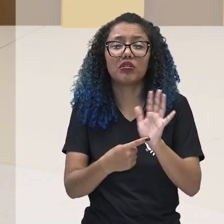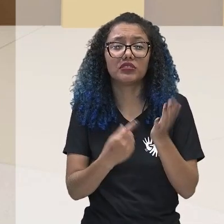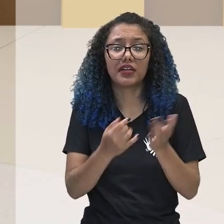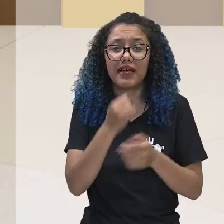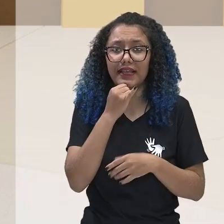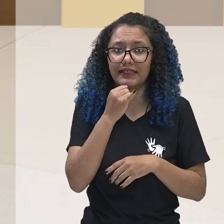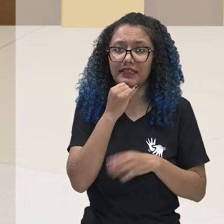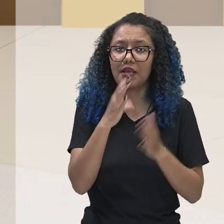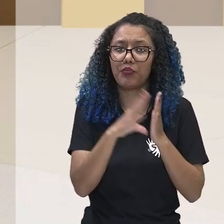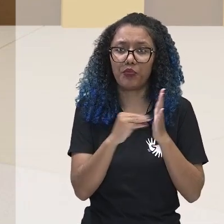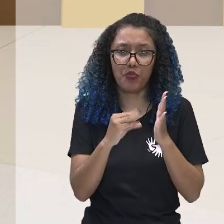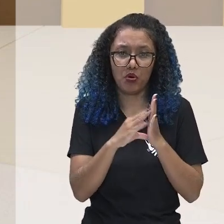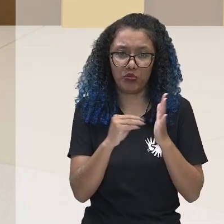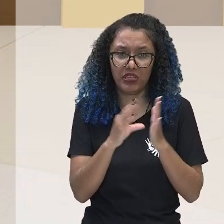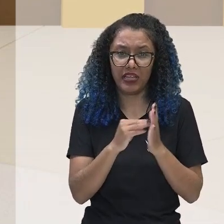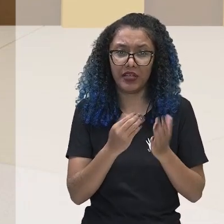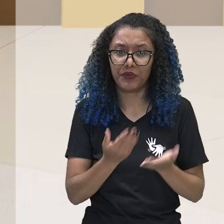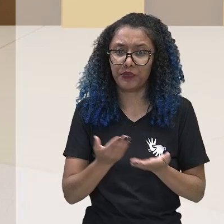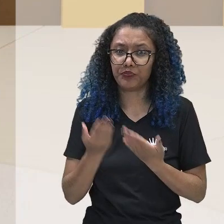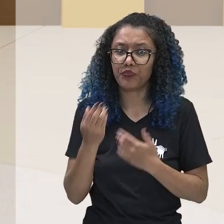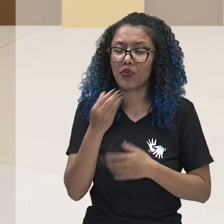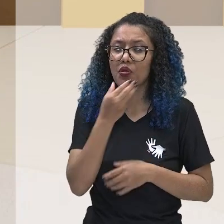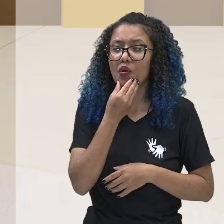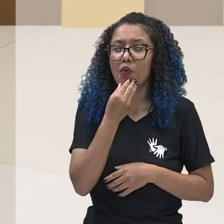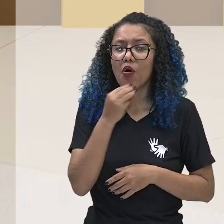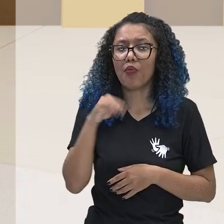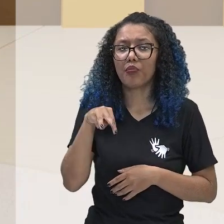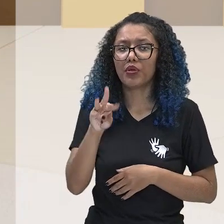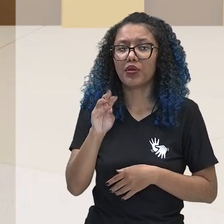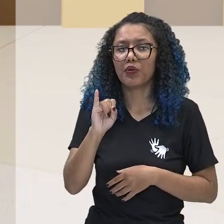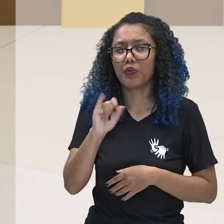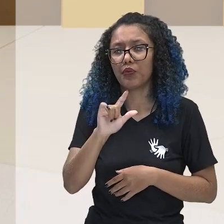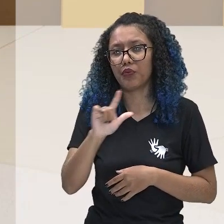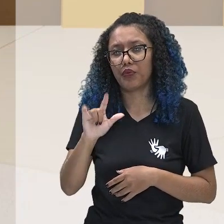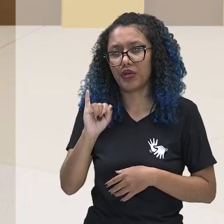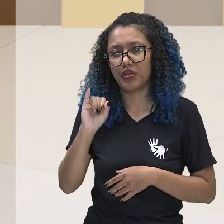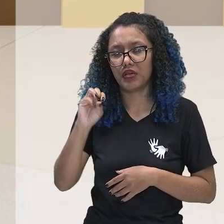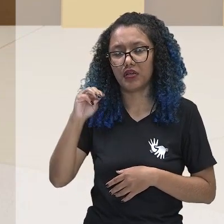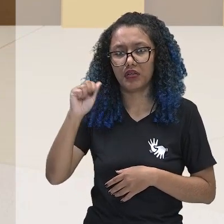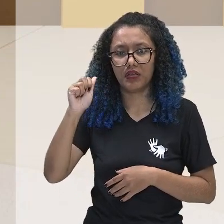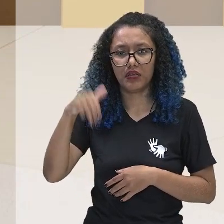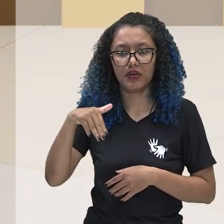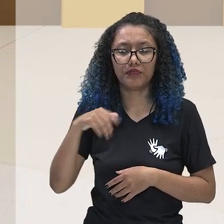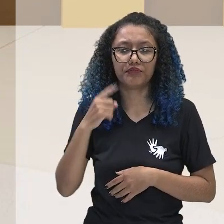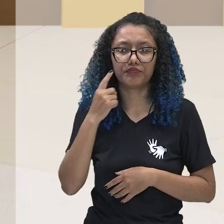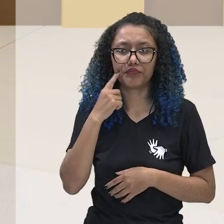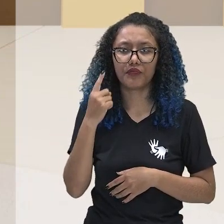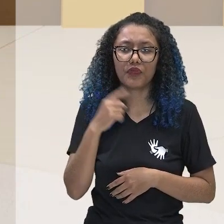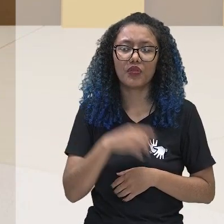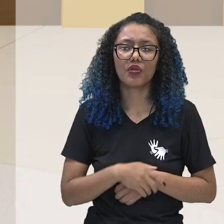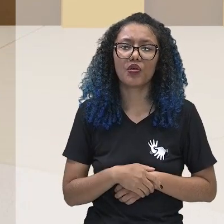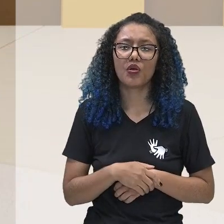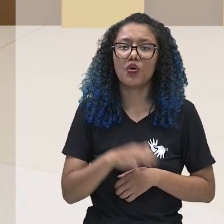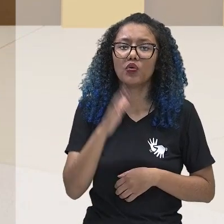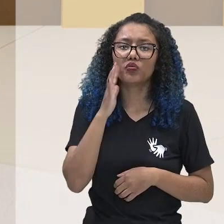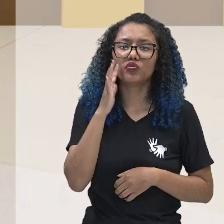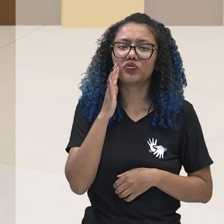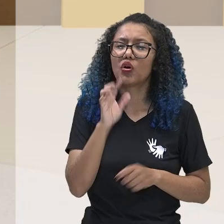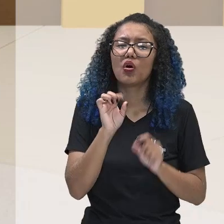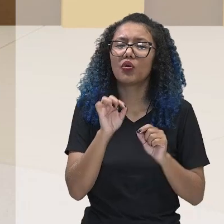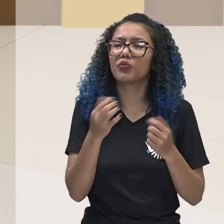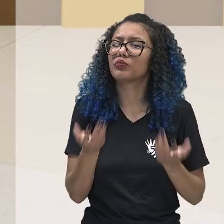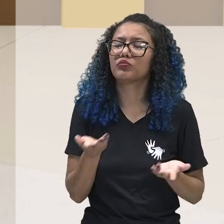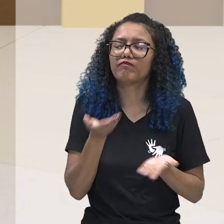exemplo para vocês, olha só, do William Kamkwamba, um jovem cujo maior sonho dele era poder estudar. Ele